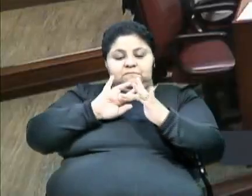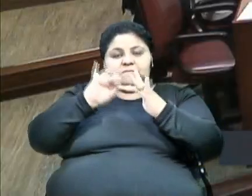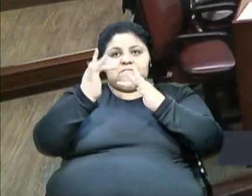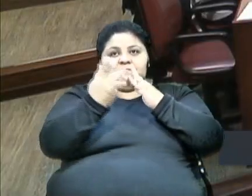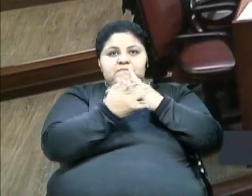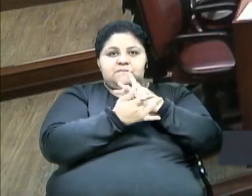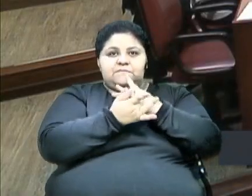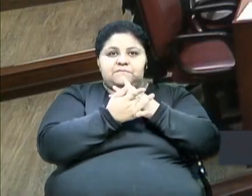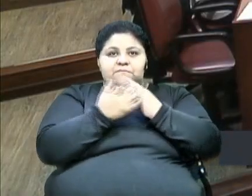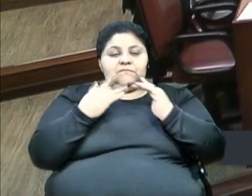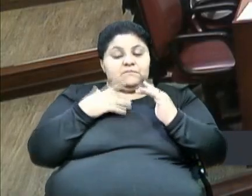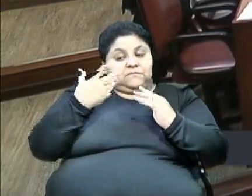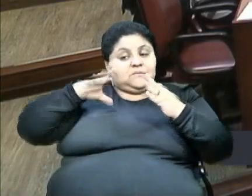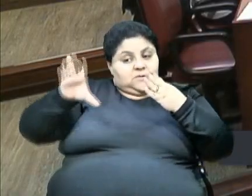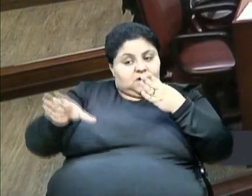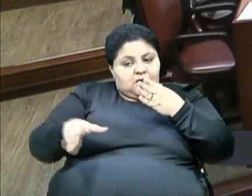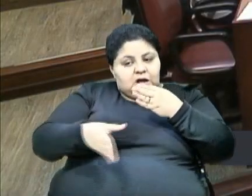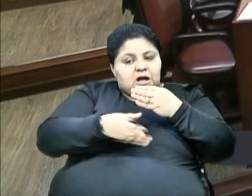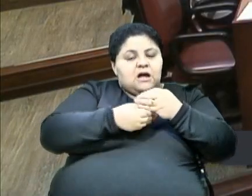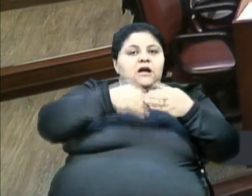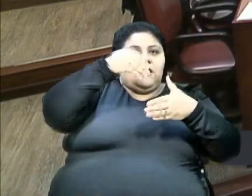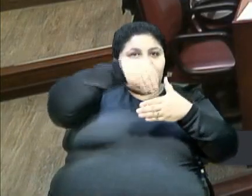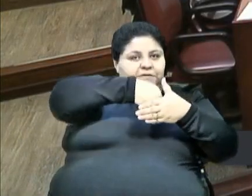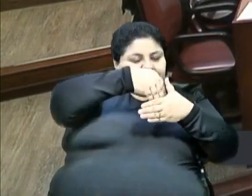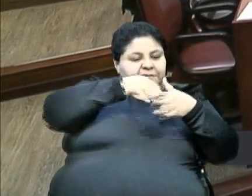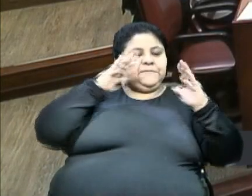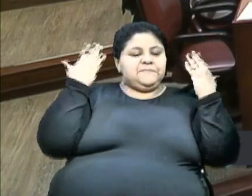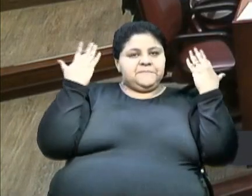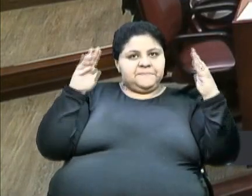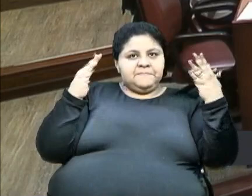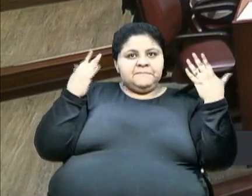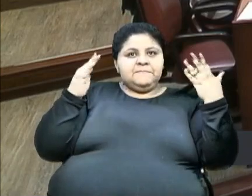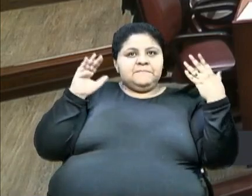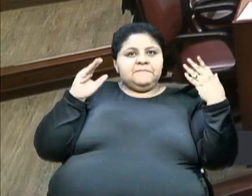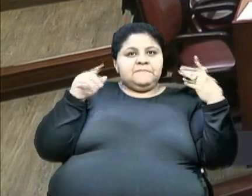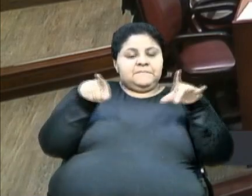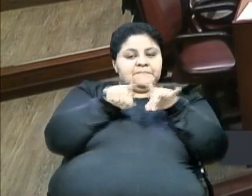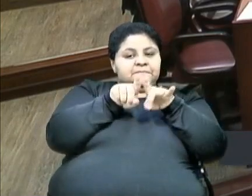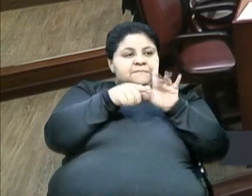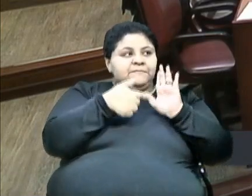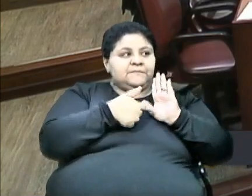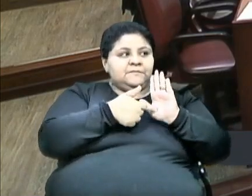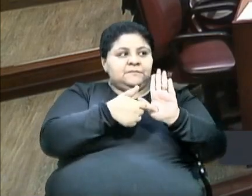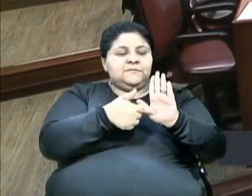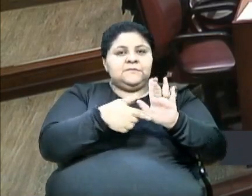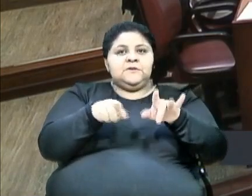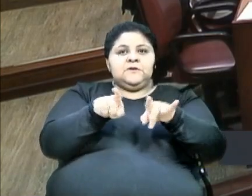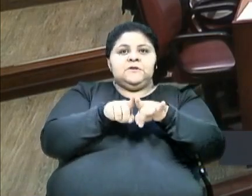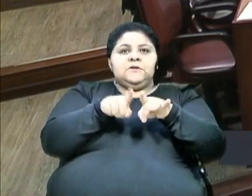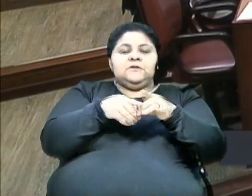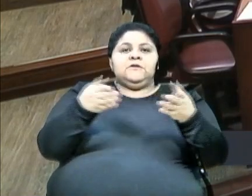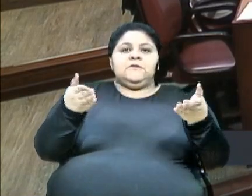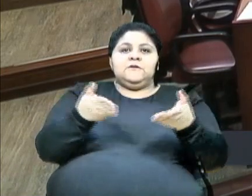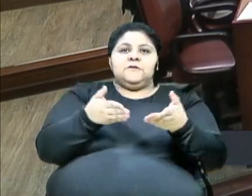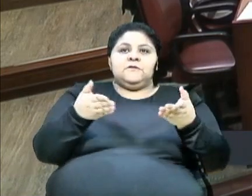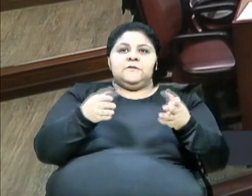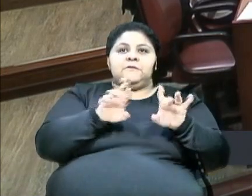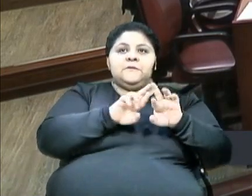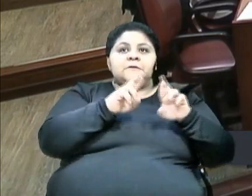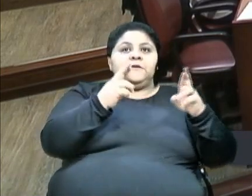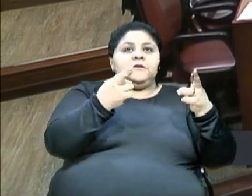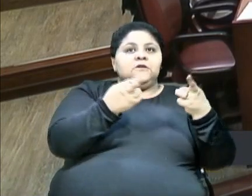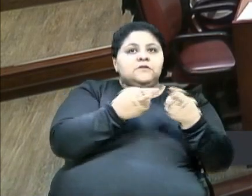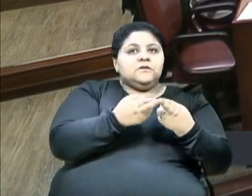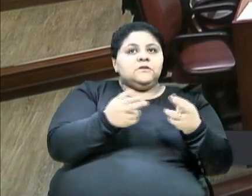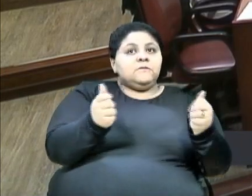me somar ao seu voto de congratulação e o destaque, porque hoje nós começamos a sessão bem acompanhados,